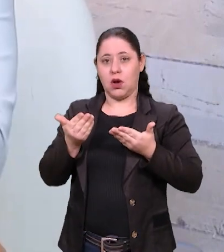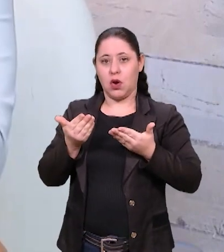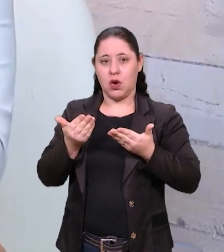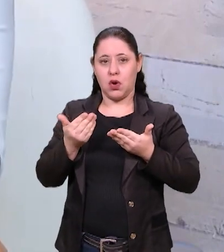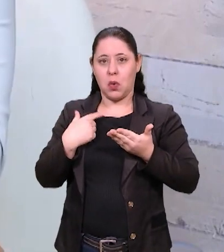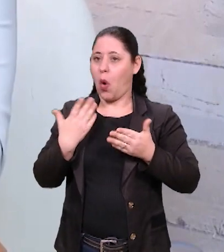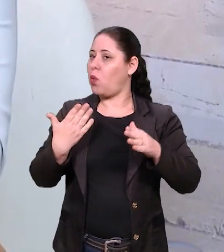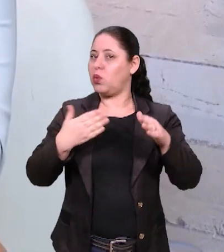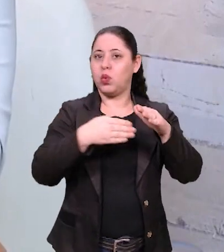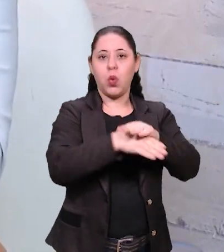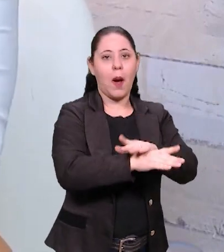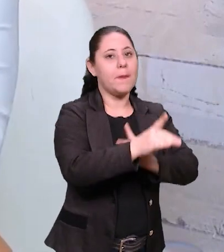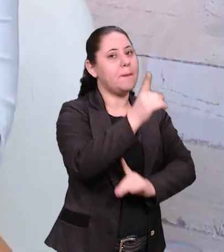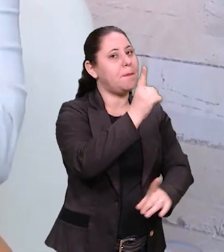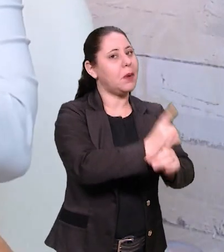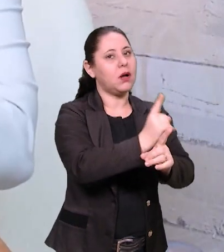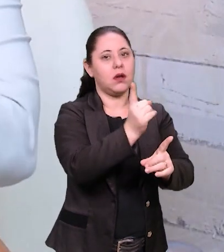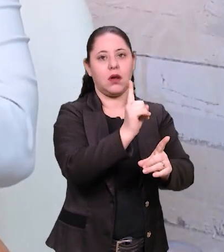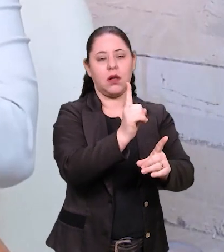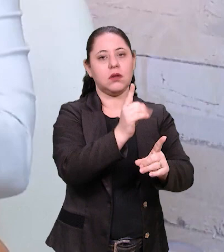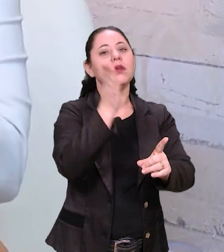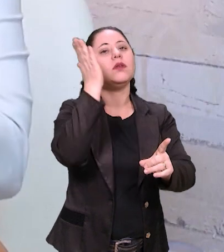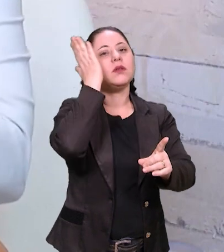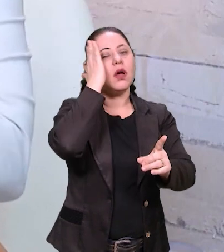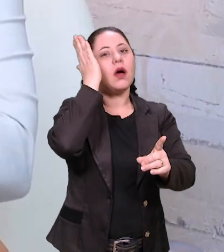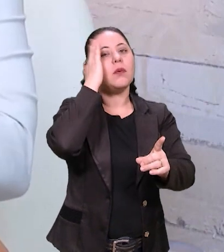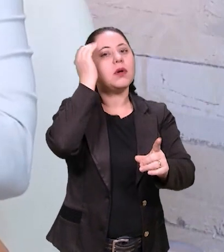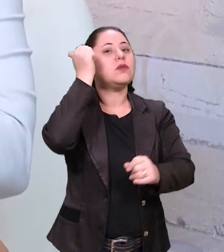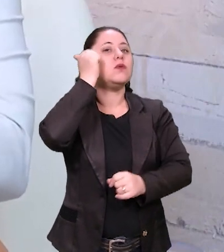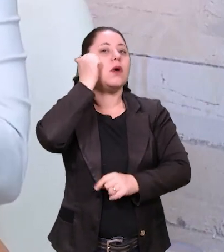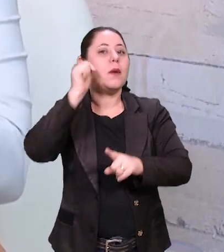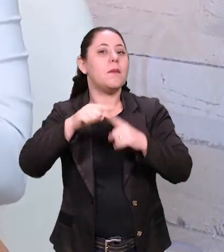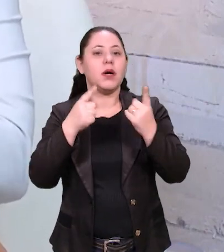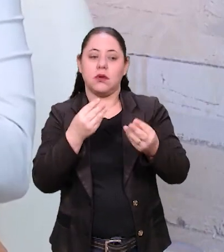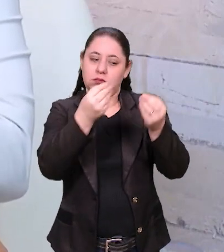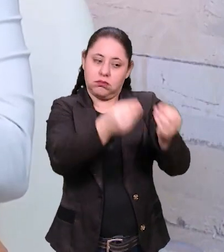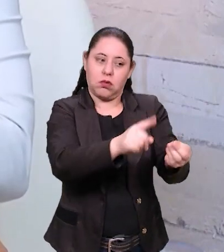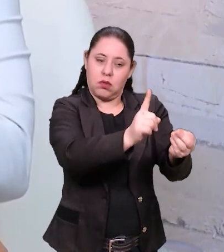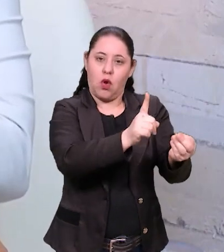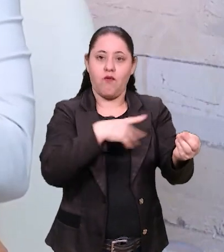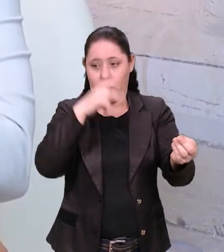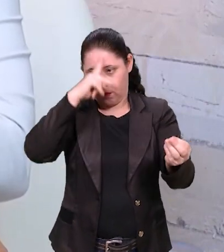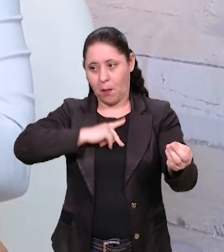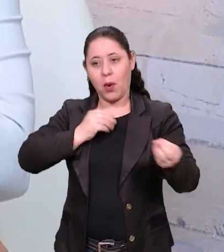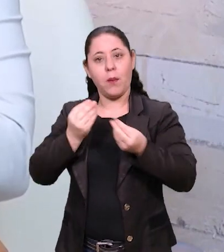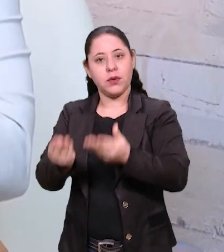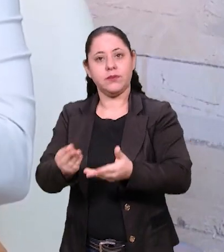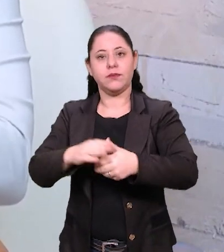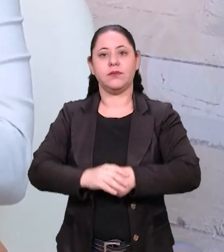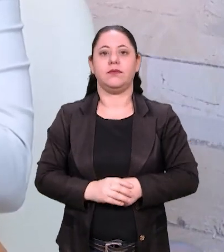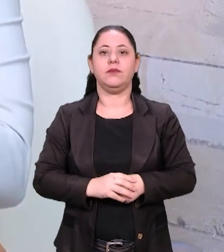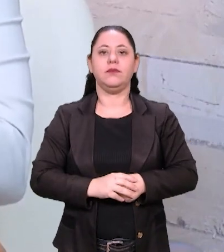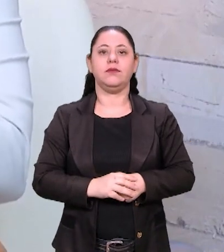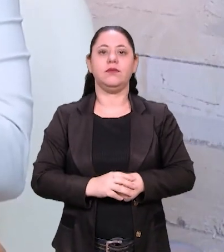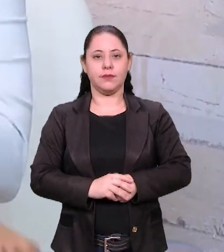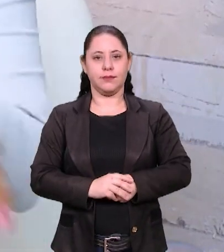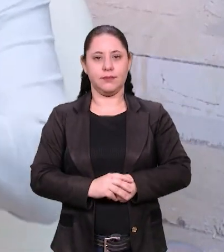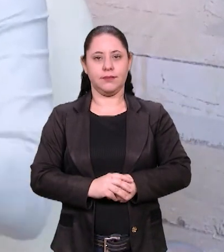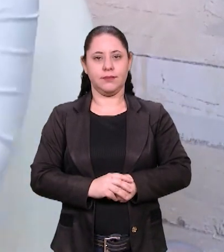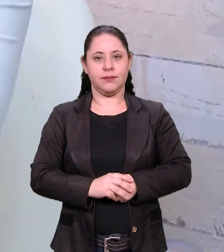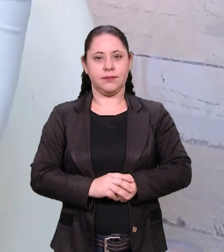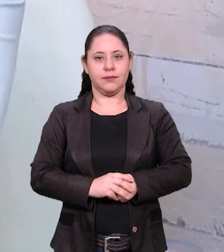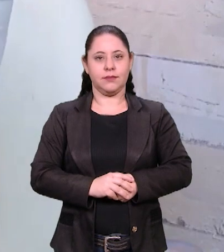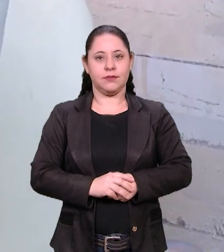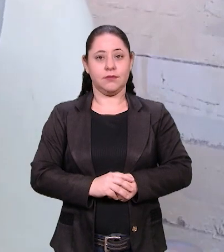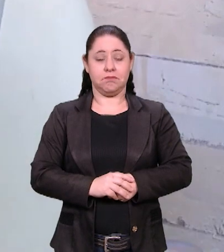não entregou para o Achados e Perdidos. O Achados e Perdidos sabia que ela estava com o celular, mas ela não quis entregar, por incrível que pareça. E